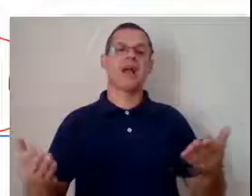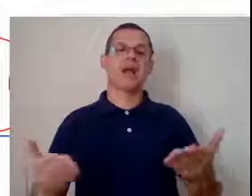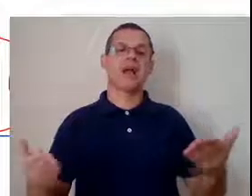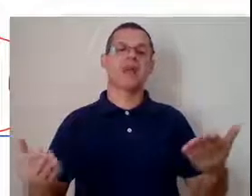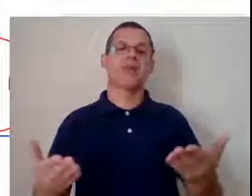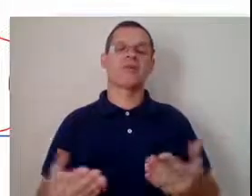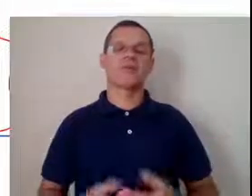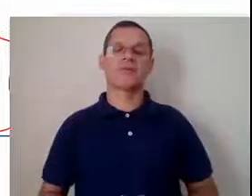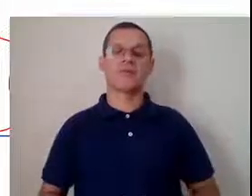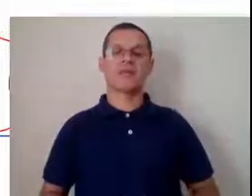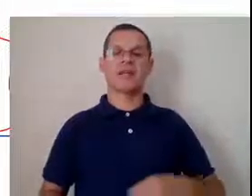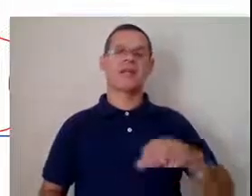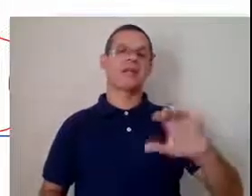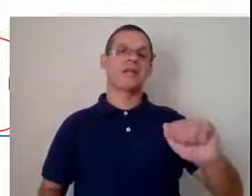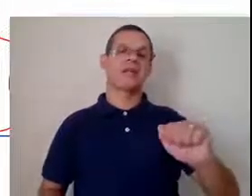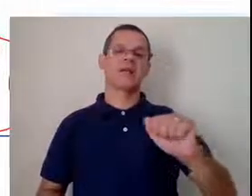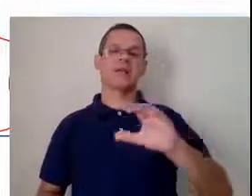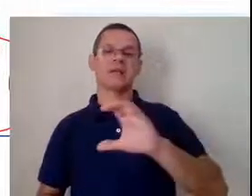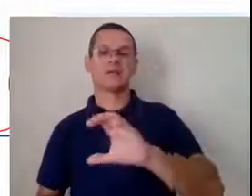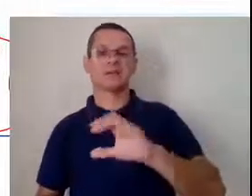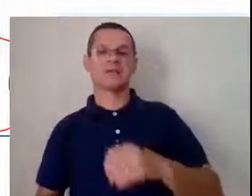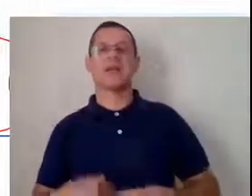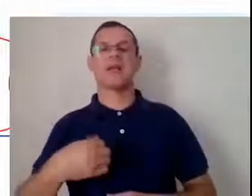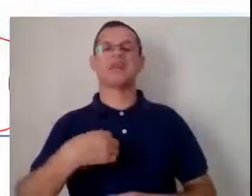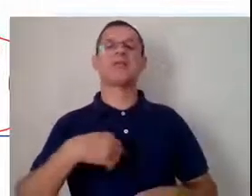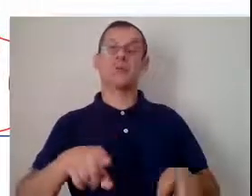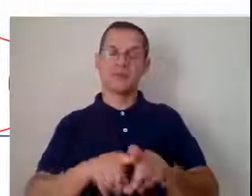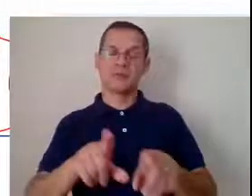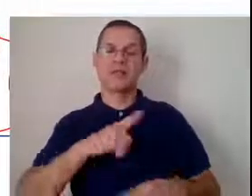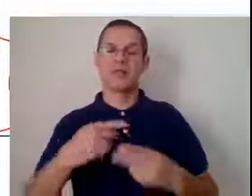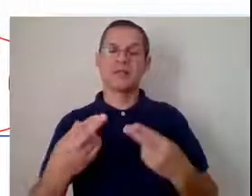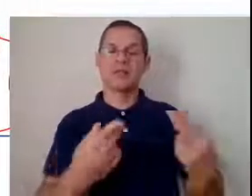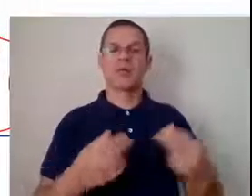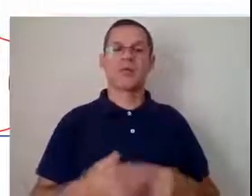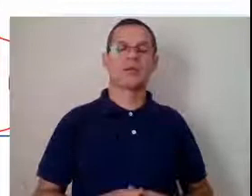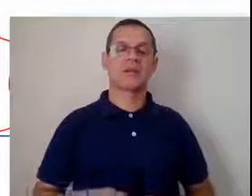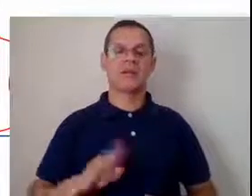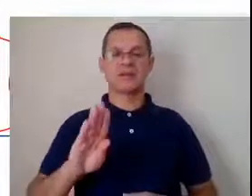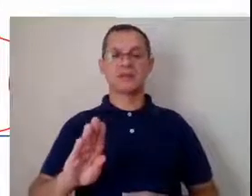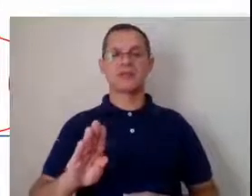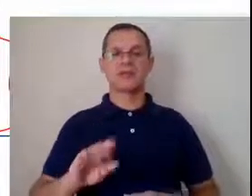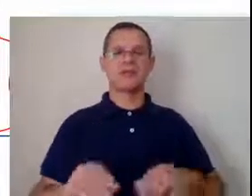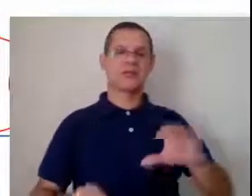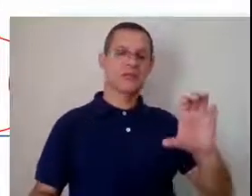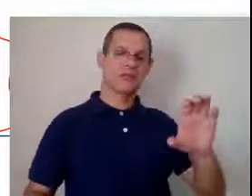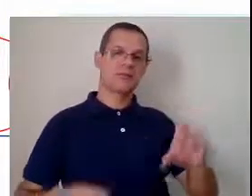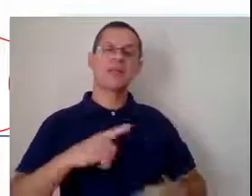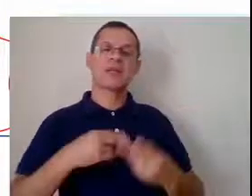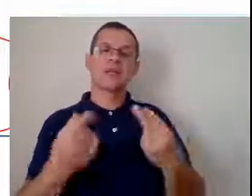Agora, entre A e C, eu também tenho algo em comum. E B e C, eu tenho